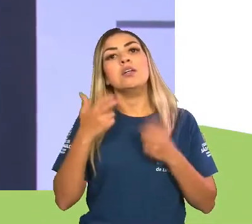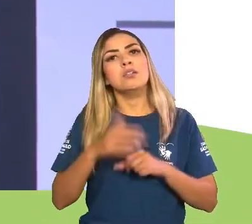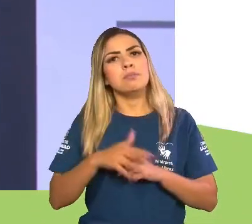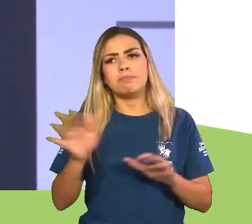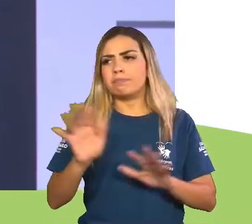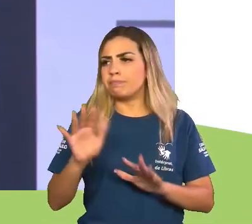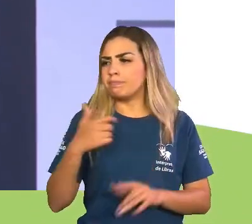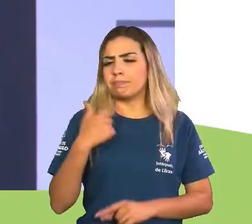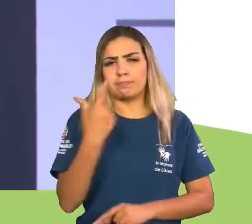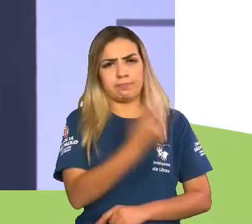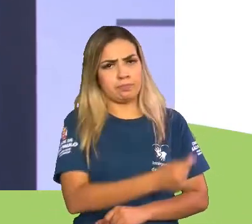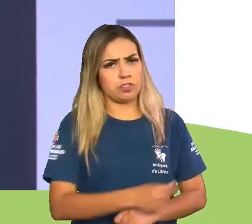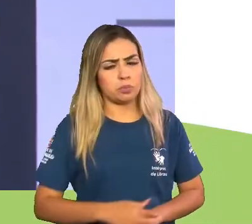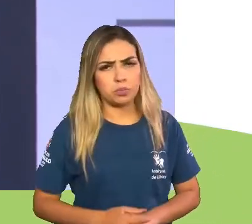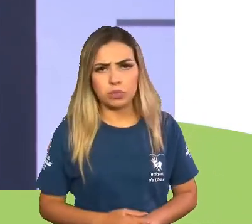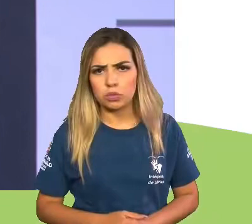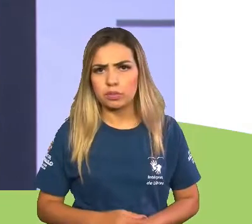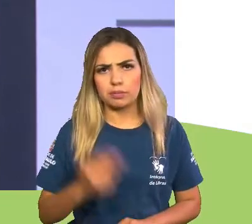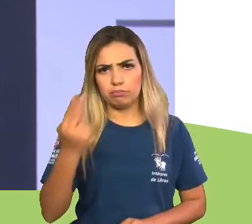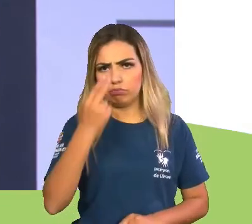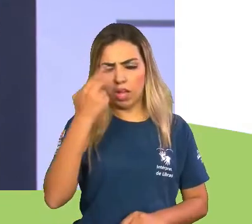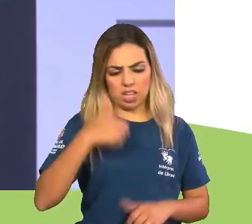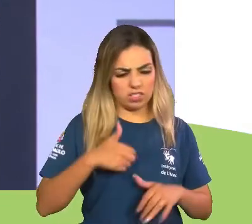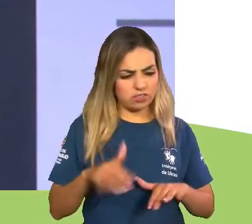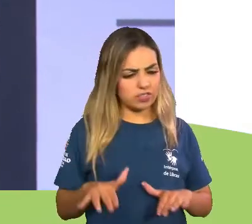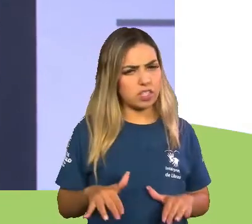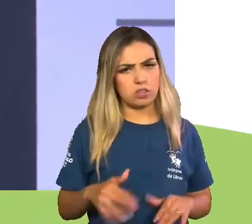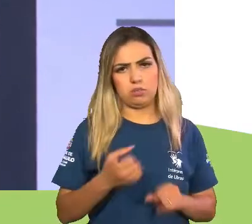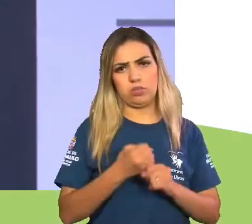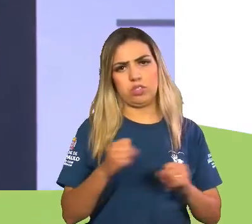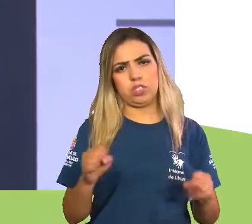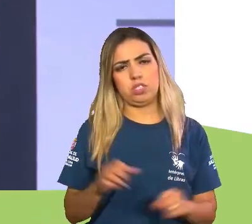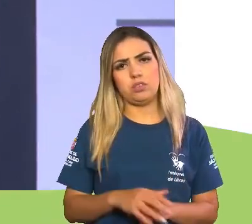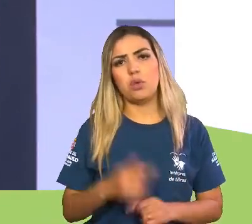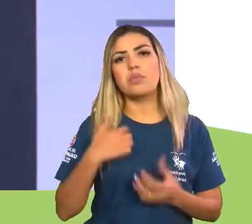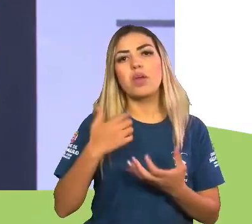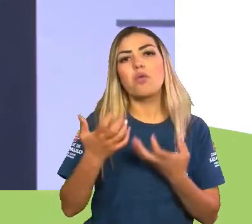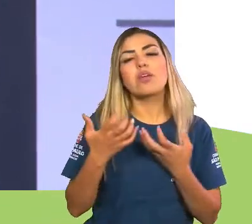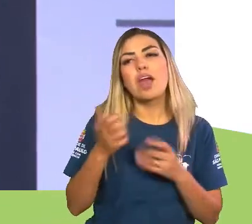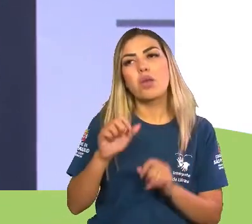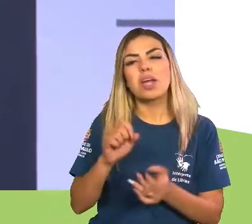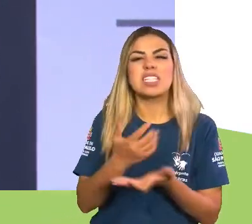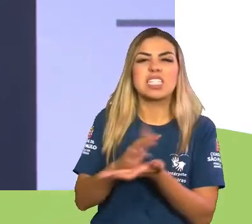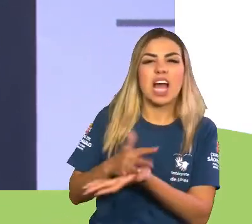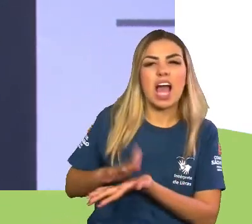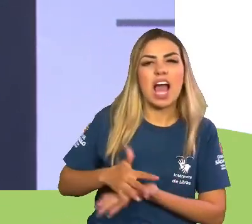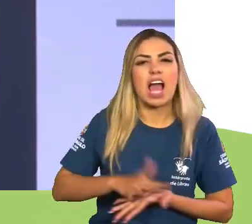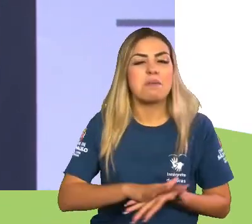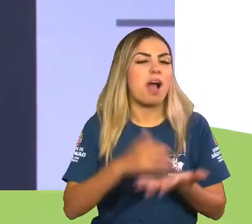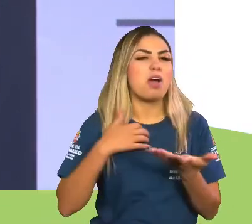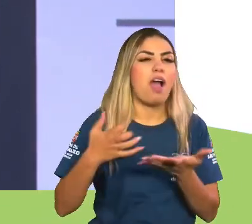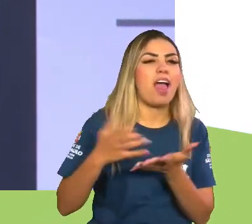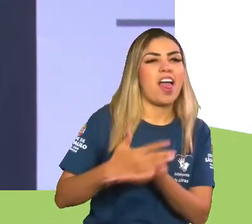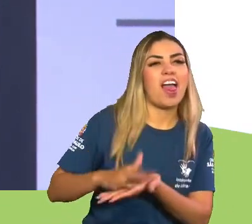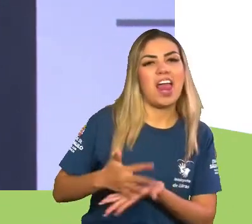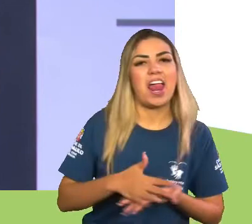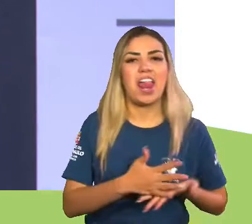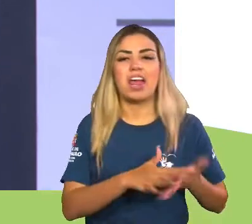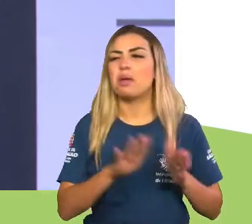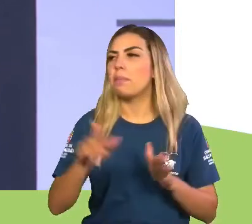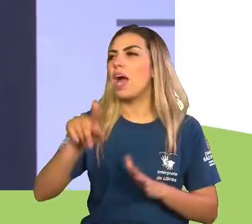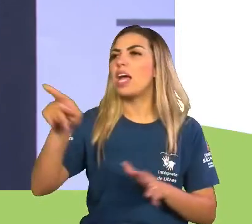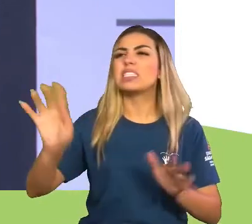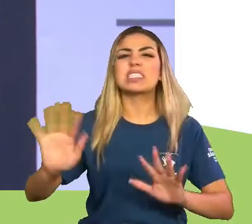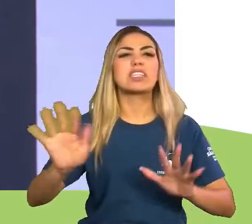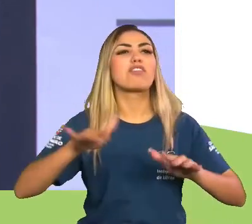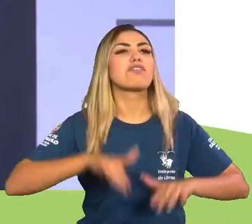vamos embora. Como é isso? Eu não posso ficar aqui mais. Eu queria samba, né? Queria outras coisas, queria tocar. Aí ele disse: não, não,